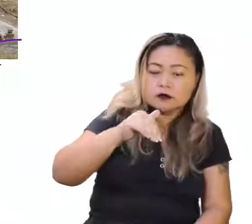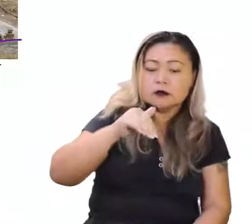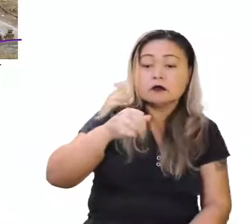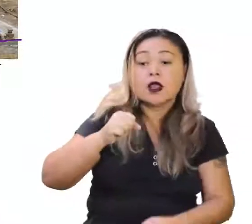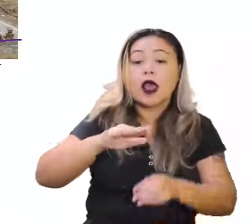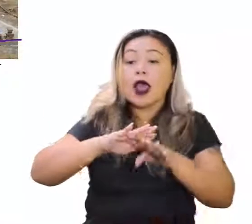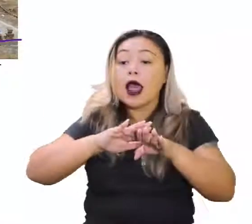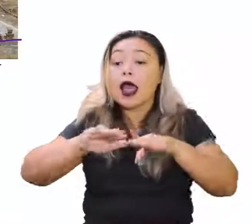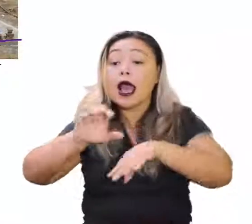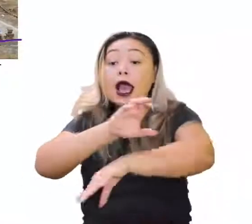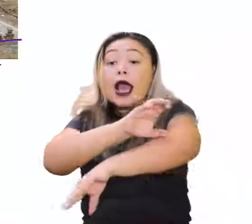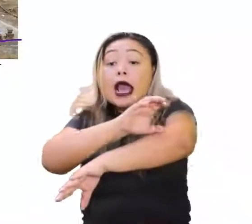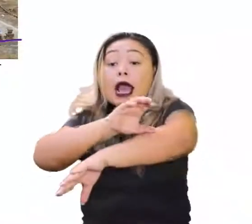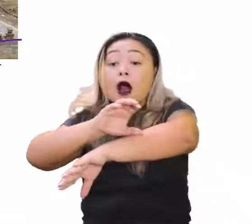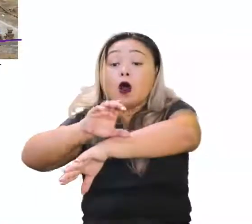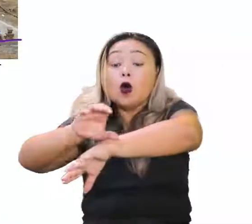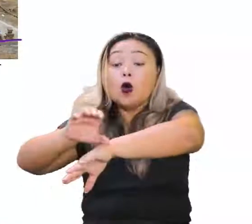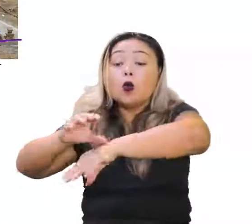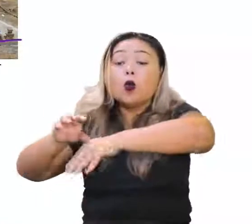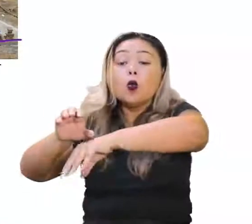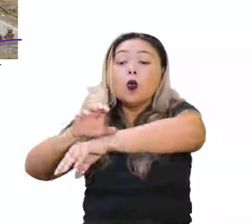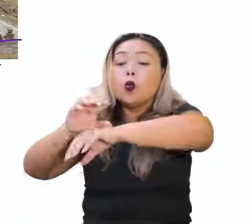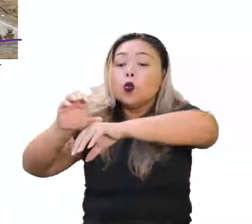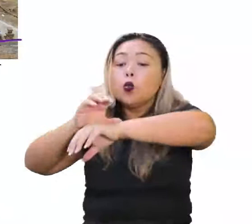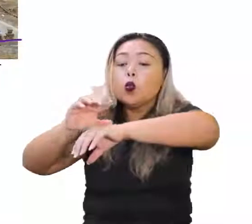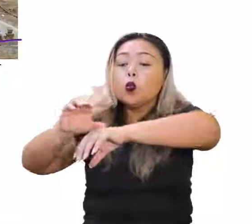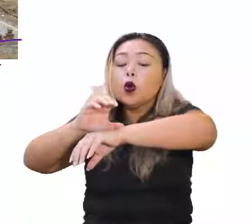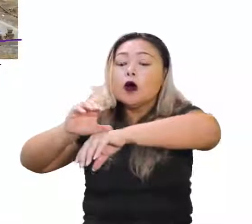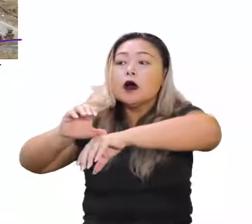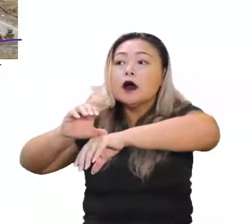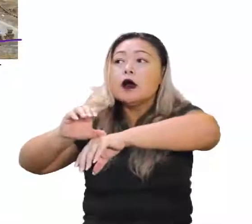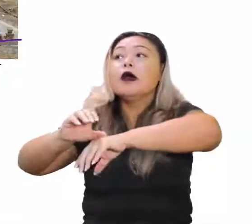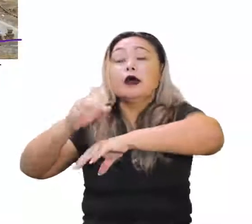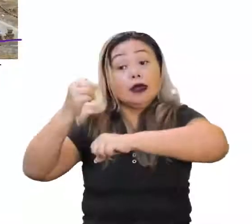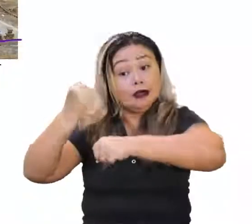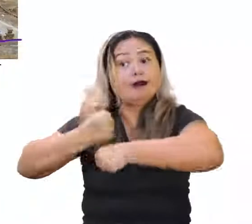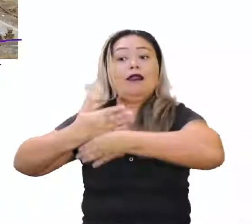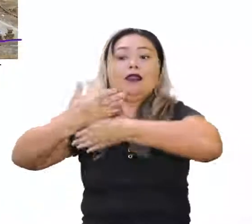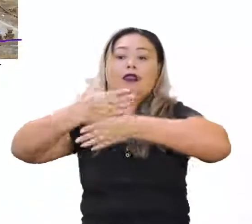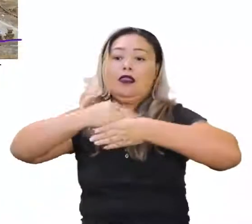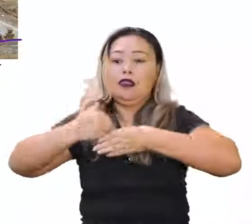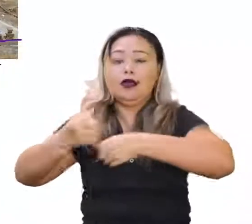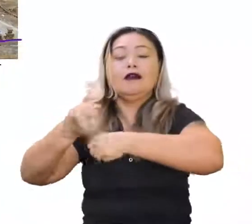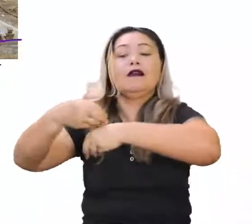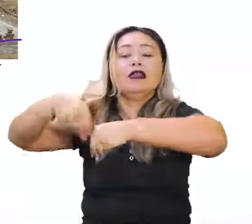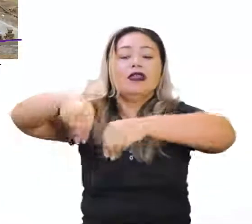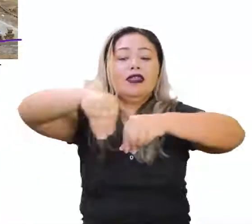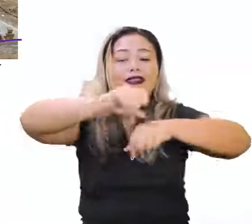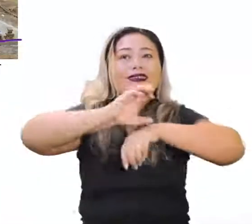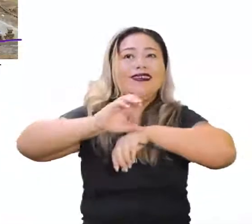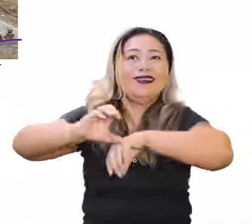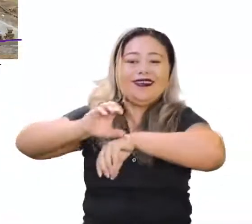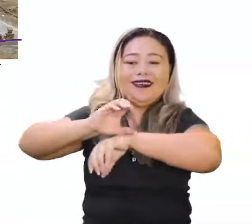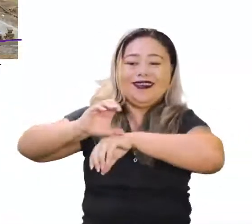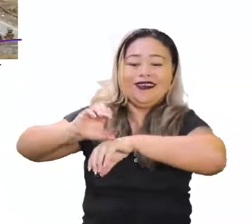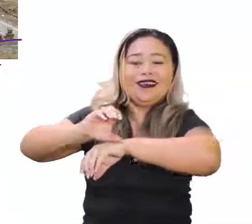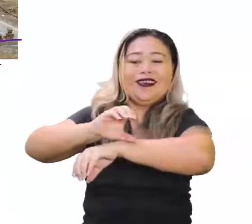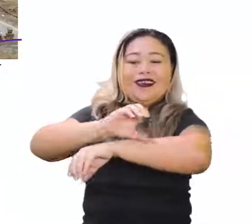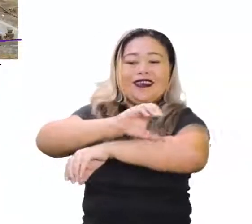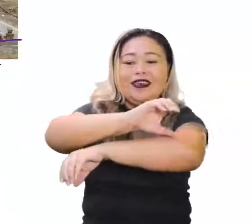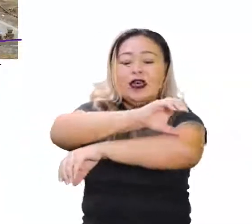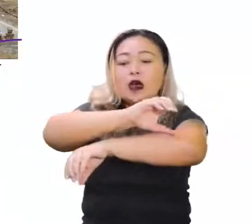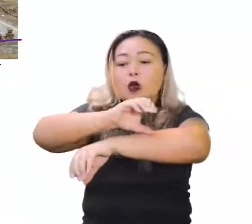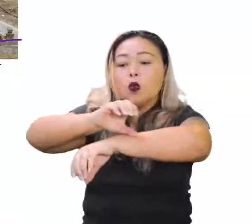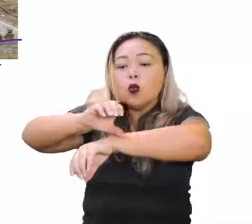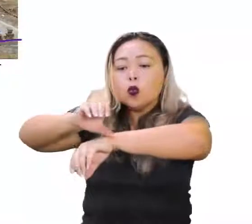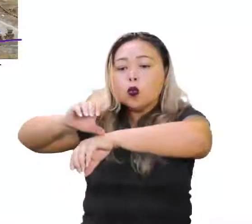ela é calçada. Ela é, na verdade, como é que fala? Alvenaria, né? Que fala alvenaria. Dessa forma